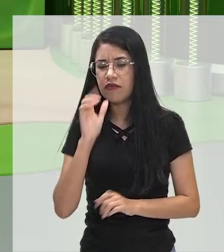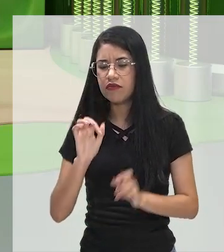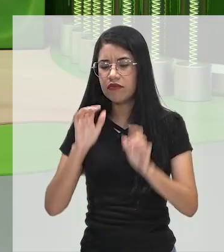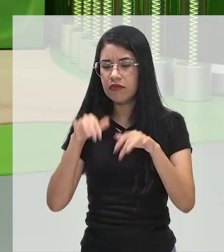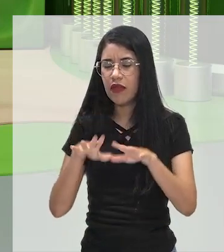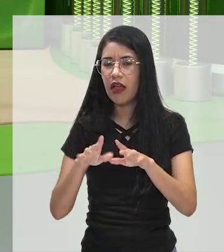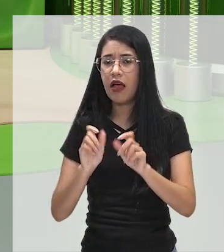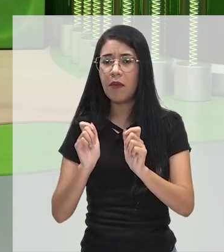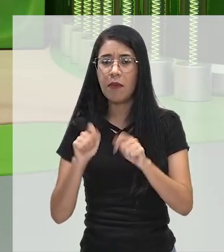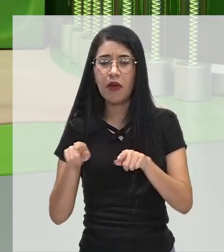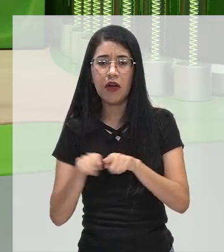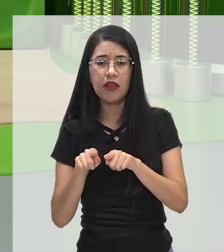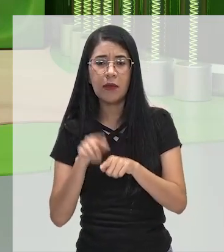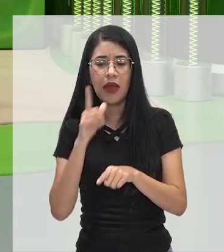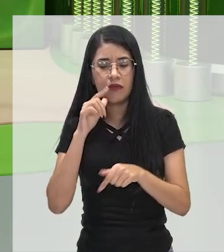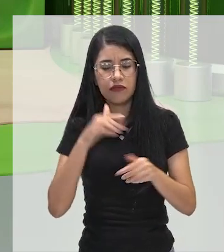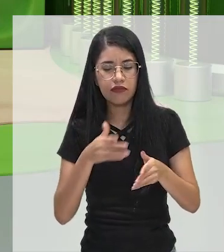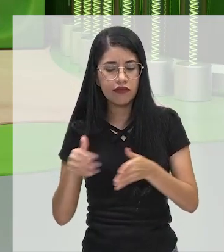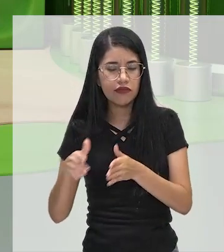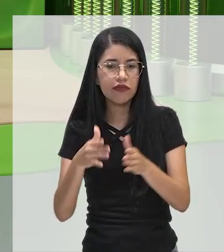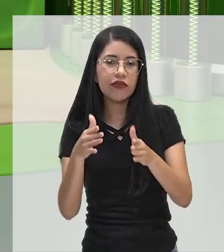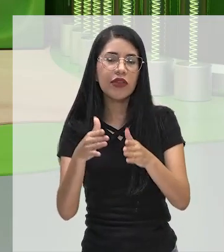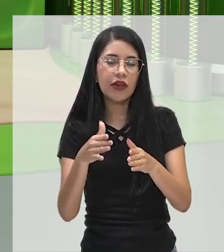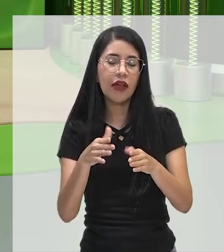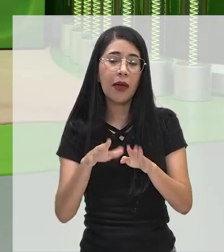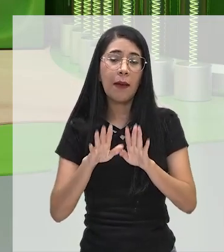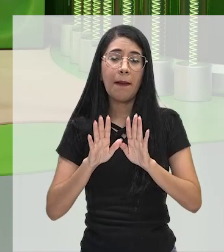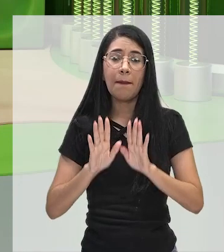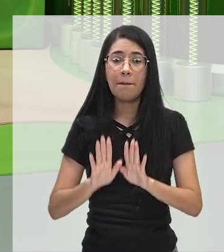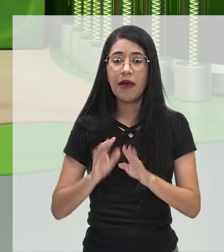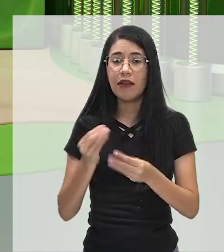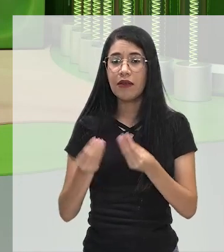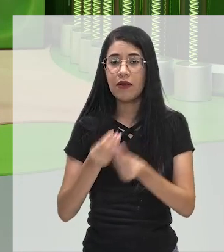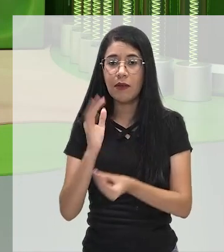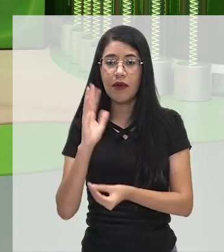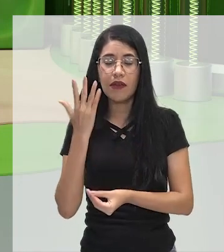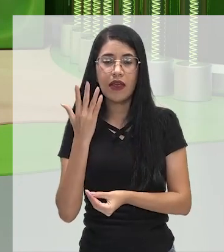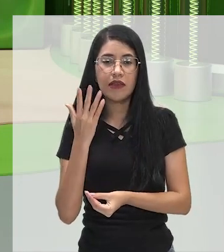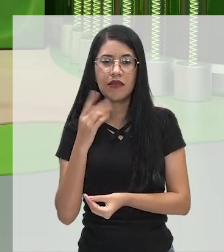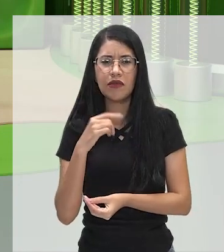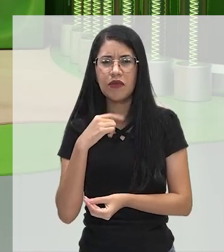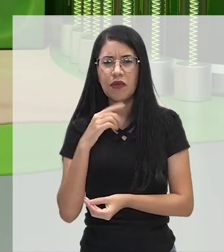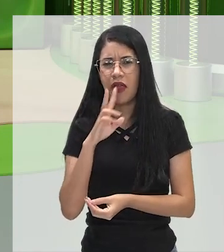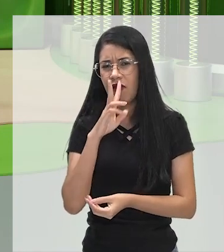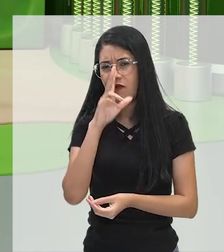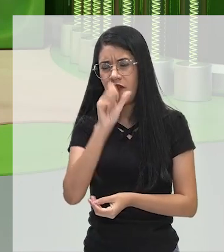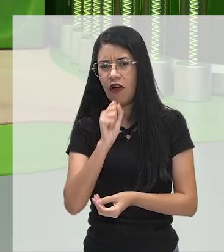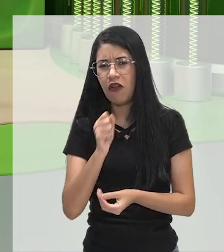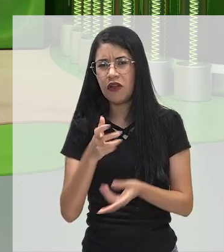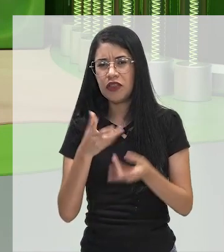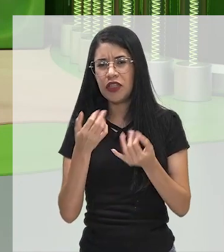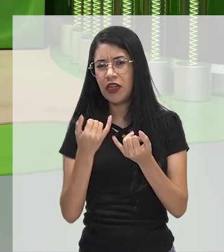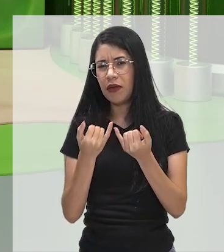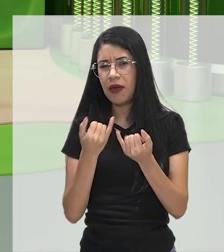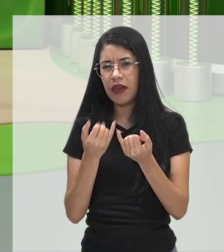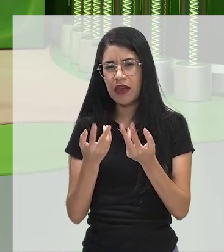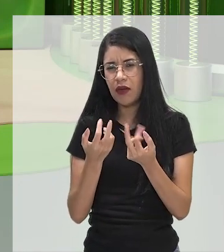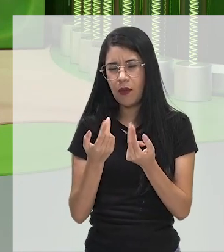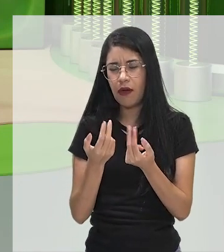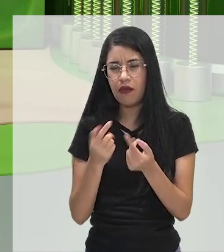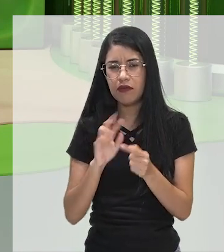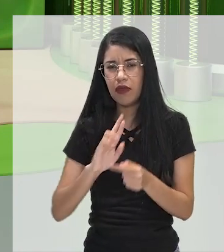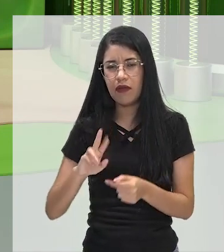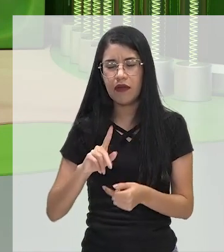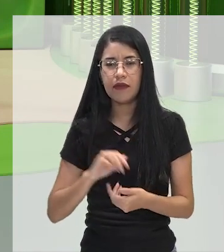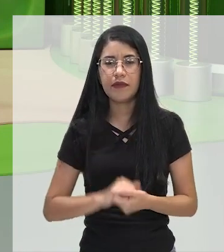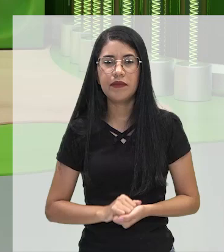acontecer também nos lagos, né, nos rios, só que não vai ser tão visível assim como no caso das águas